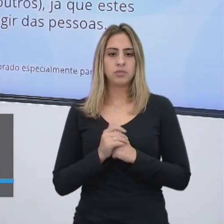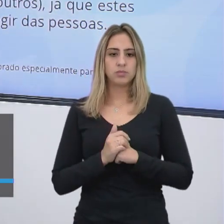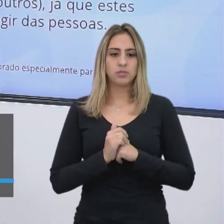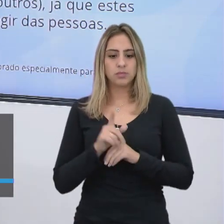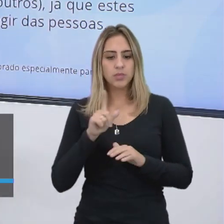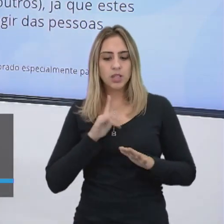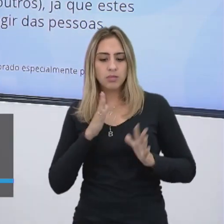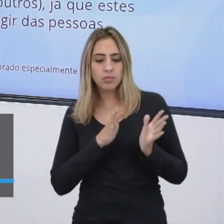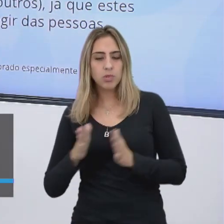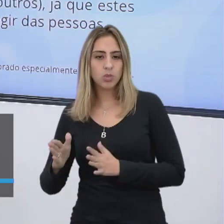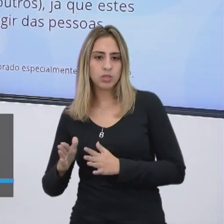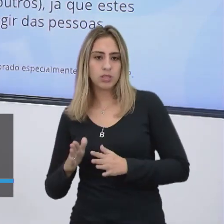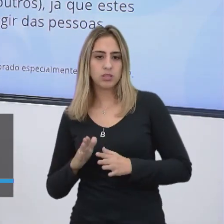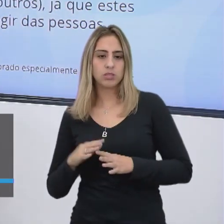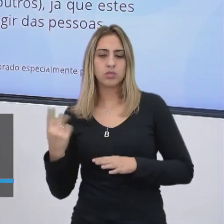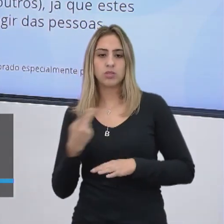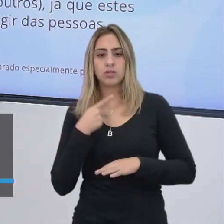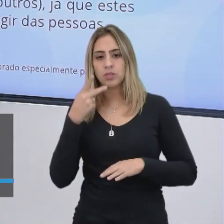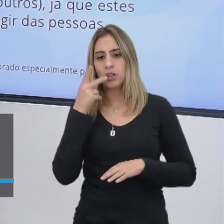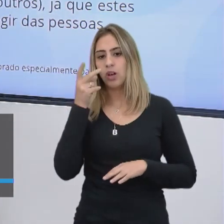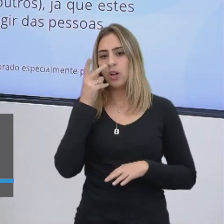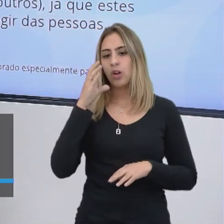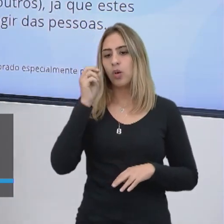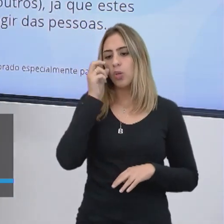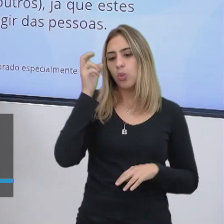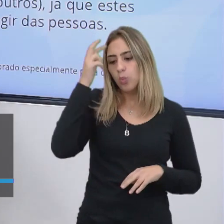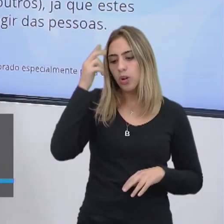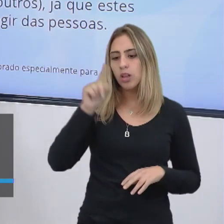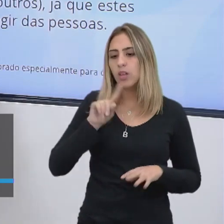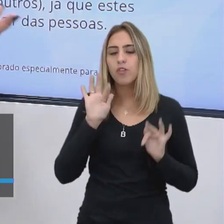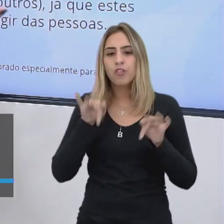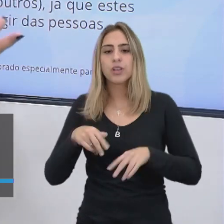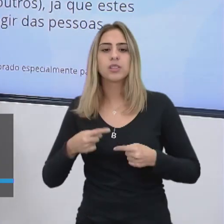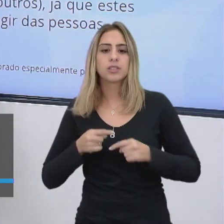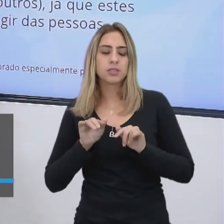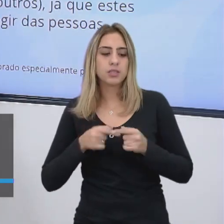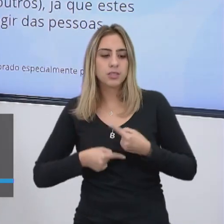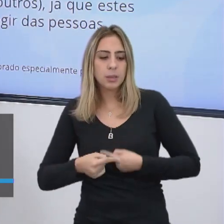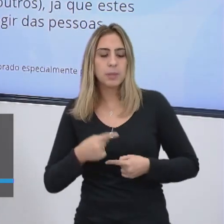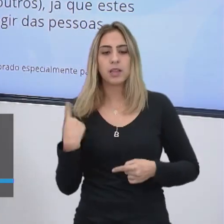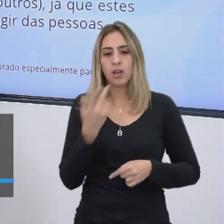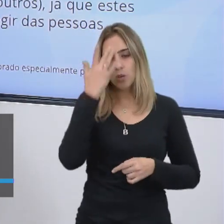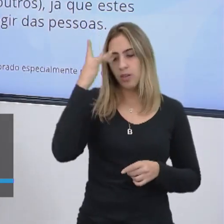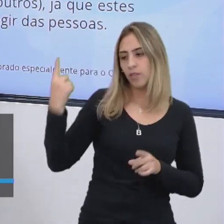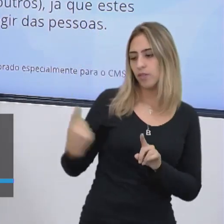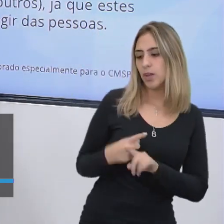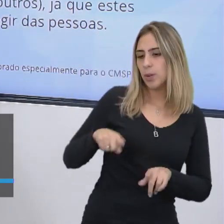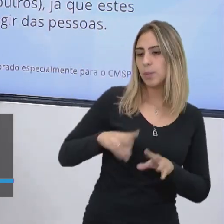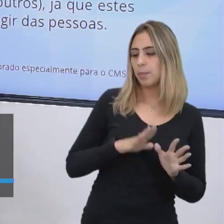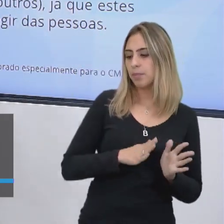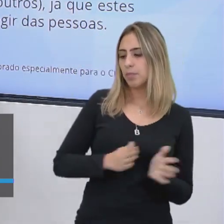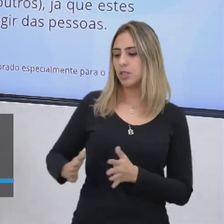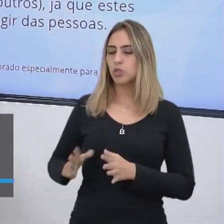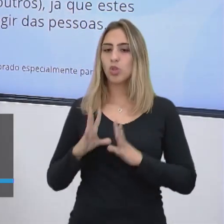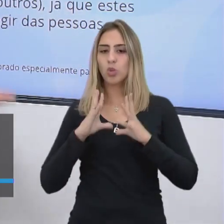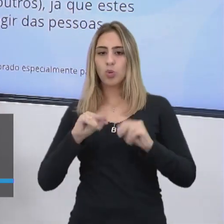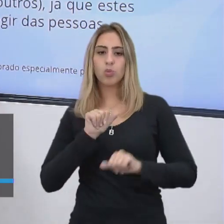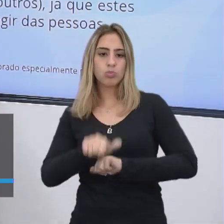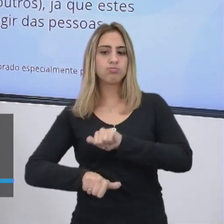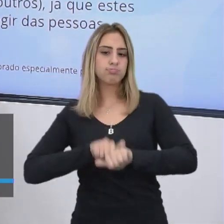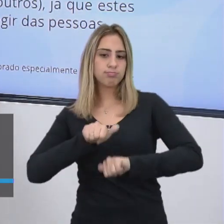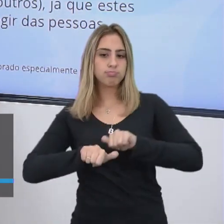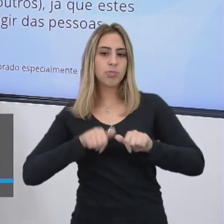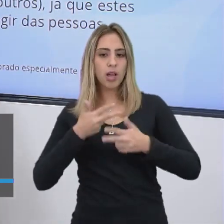esses processos. Então quando a gente está falando de aculturação, não é um final de semana que alguém veio para cá e passou aqui e tudo se